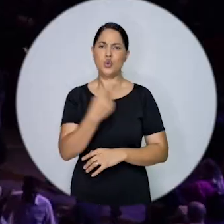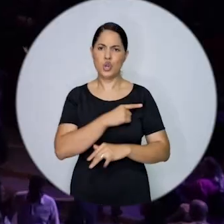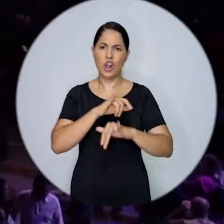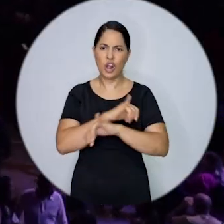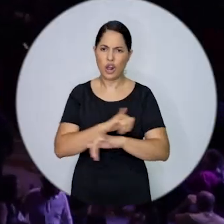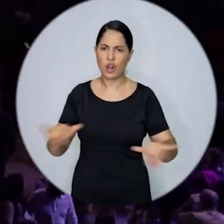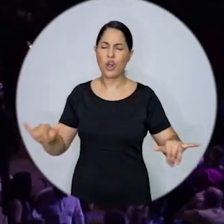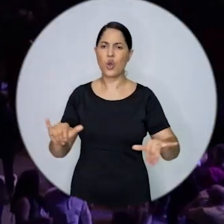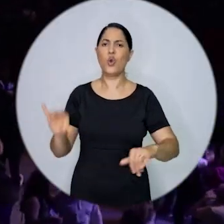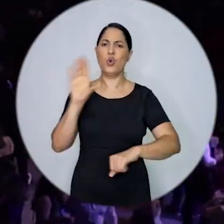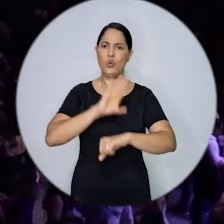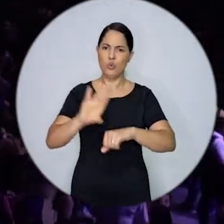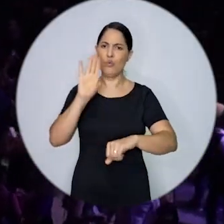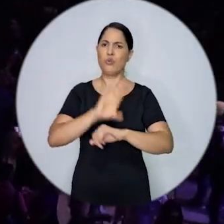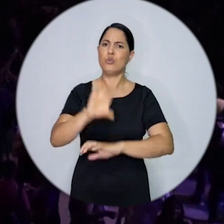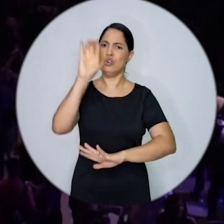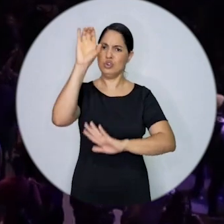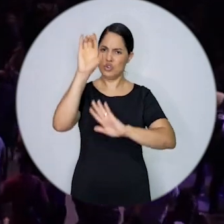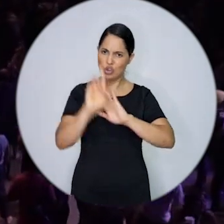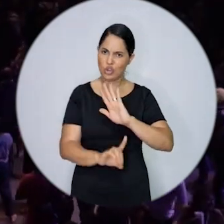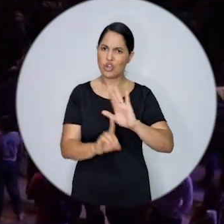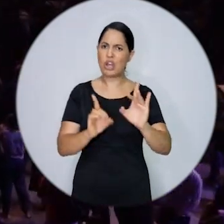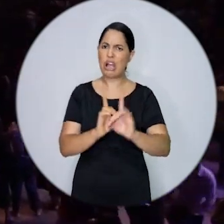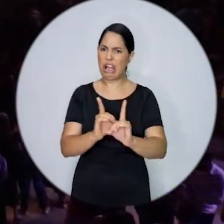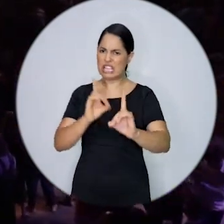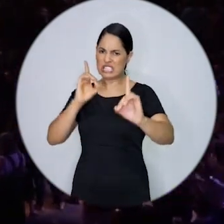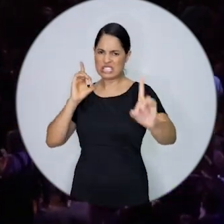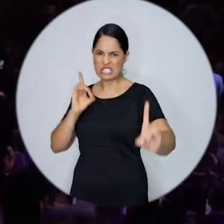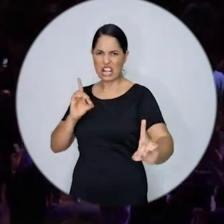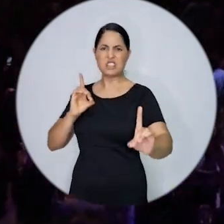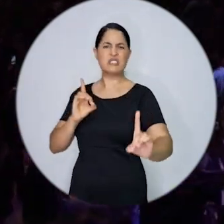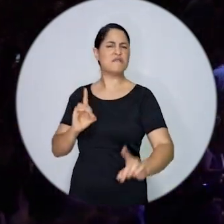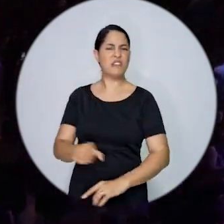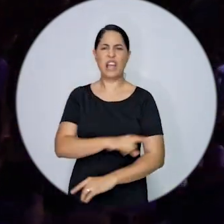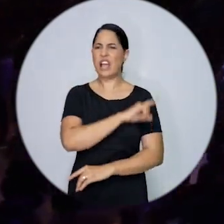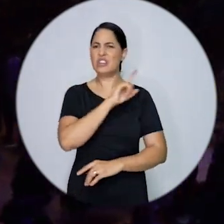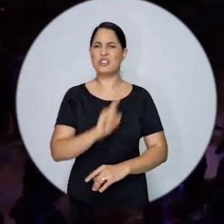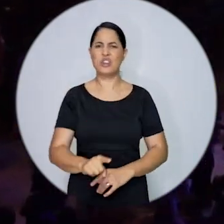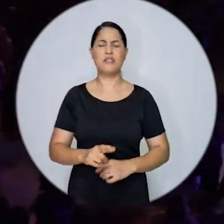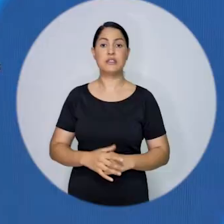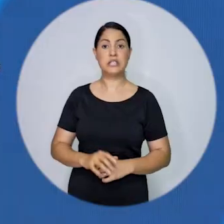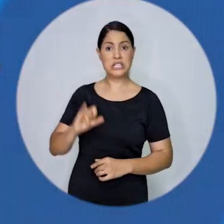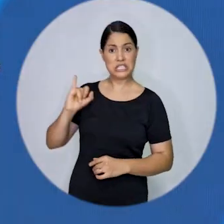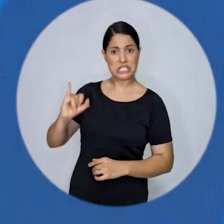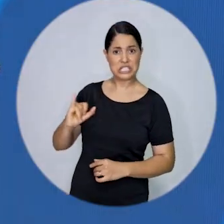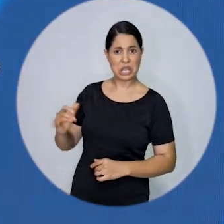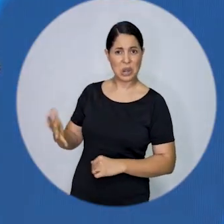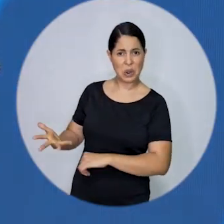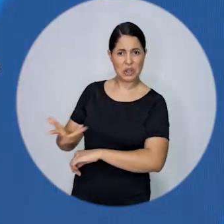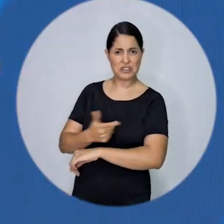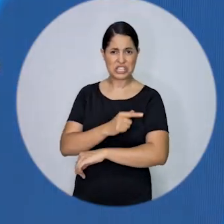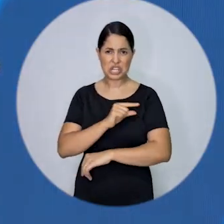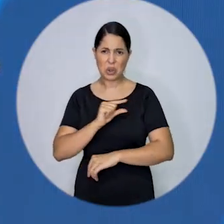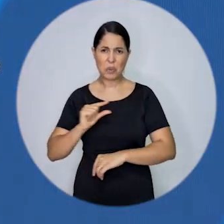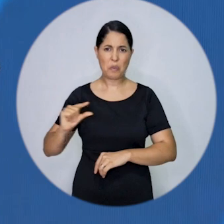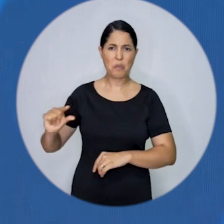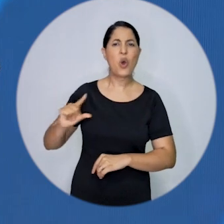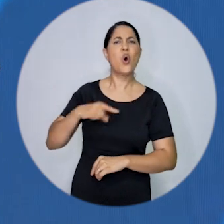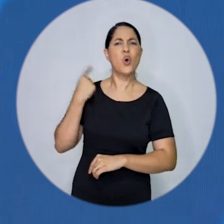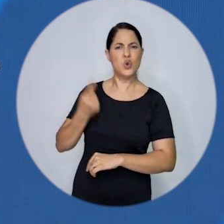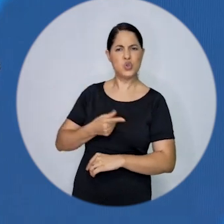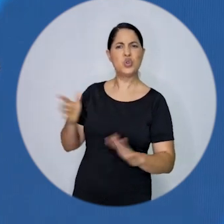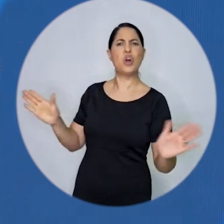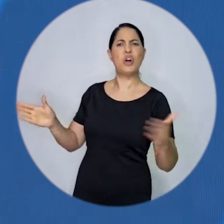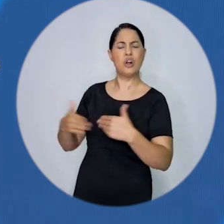o fechamento dos cursos de Direito que já demonstram inaptos a formar bacharéis com mínima qualificação,